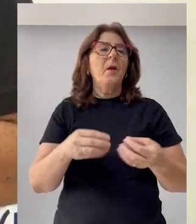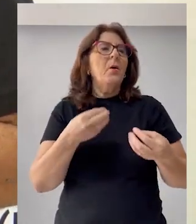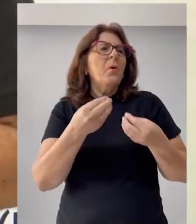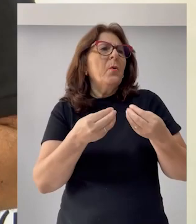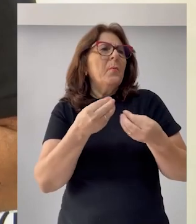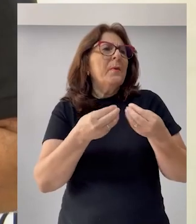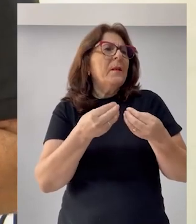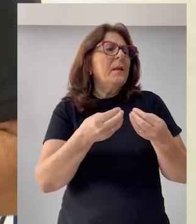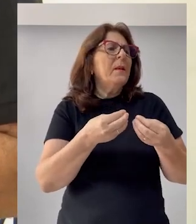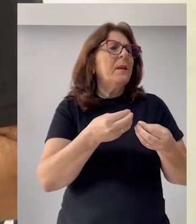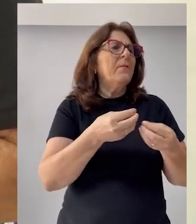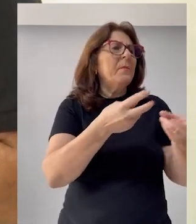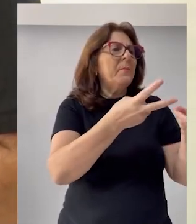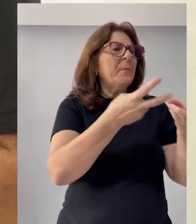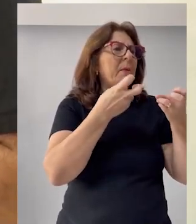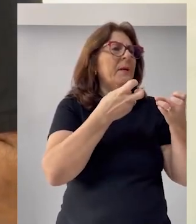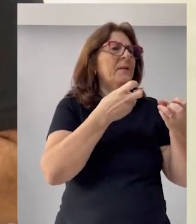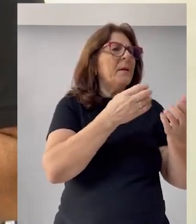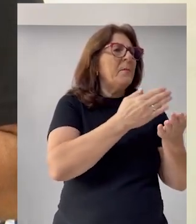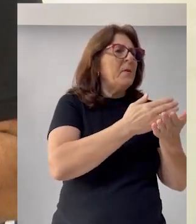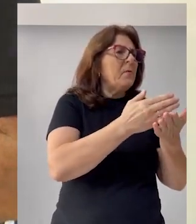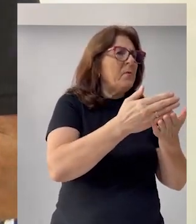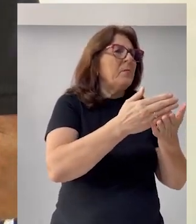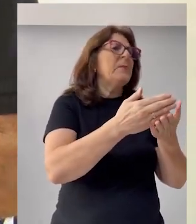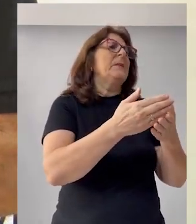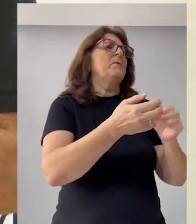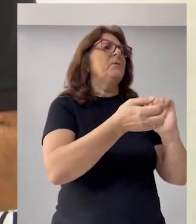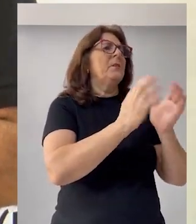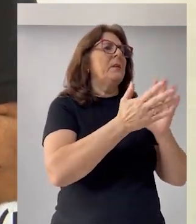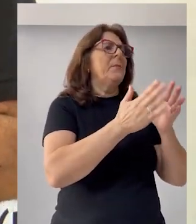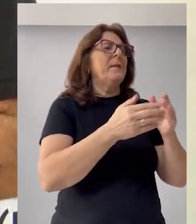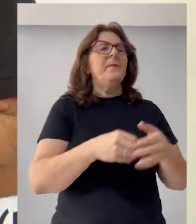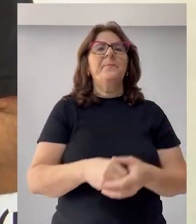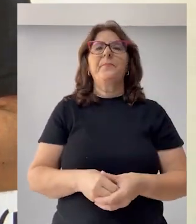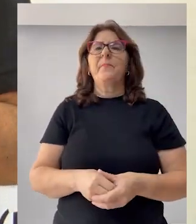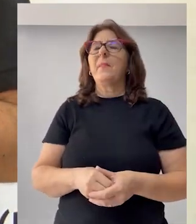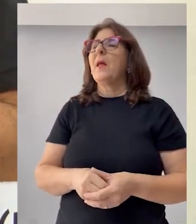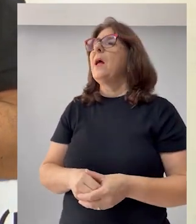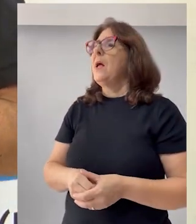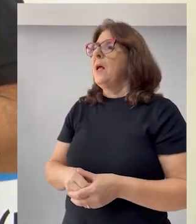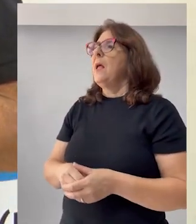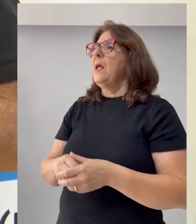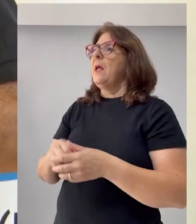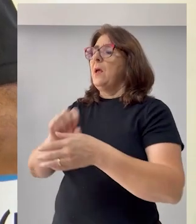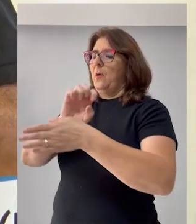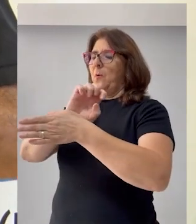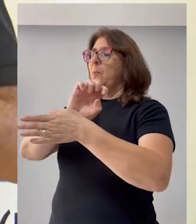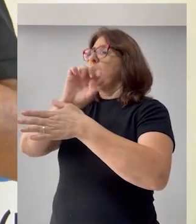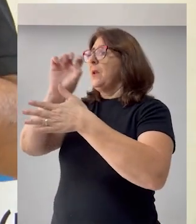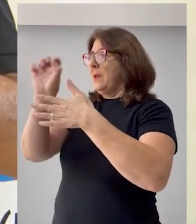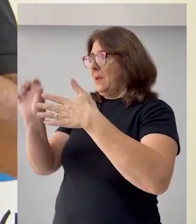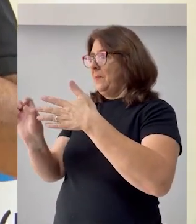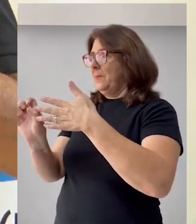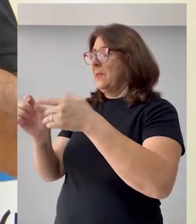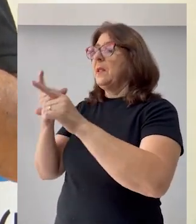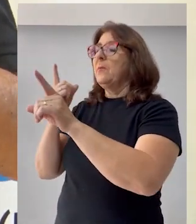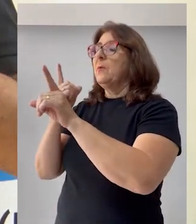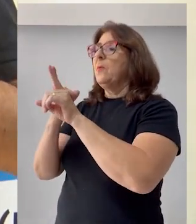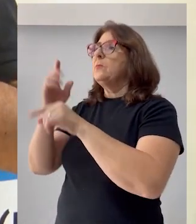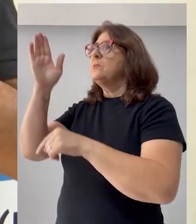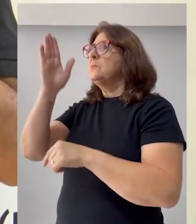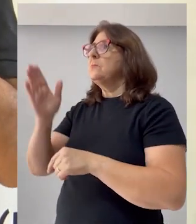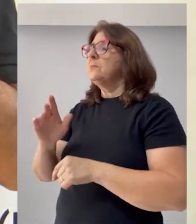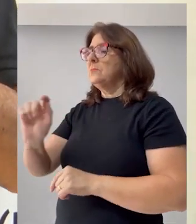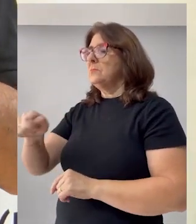como que está sendo visto essa iniciativa em âmbito nacional também? É Enapas, que o Encontro Nacional da Pastoral dos Surdos, aí lá está todos os